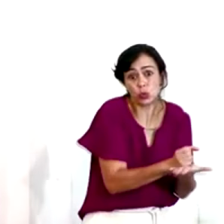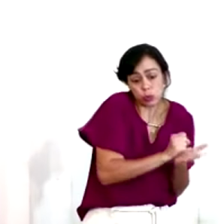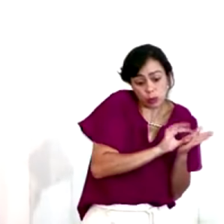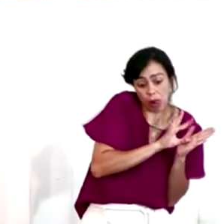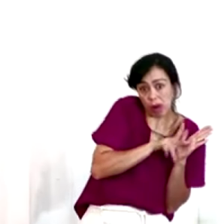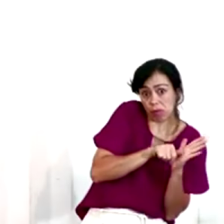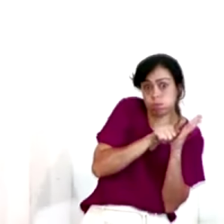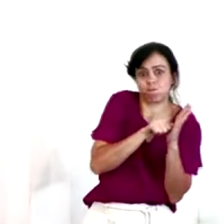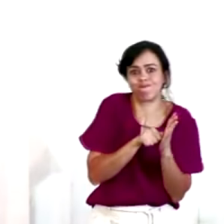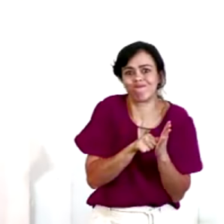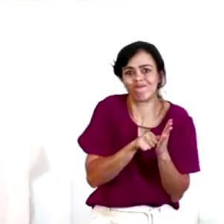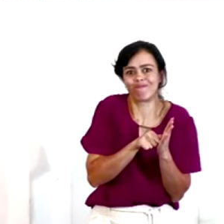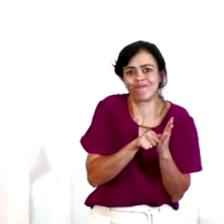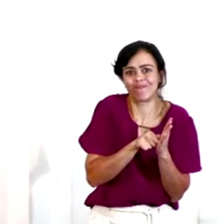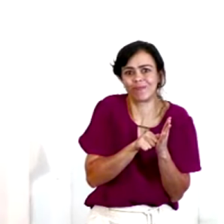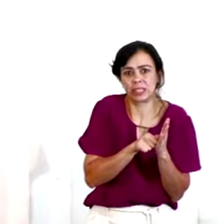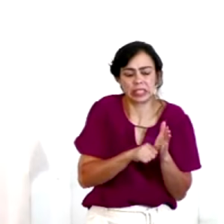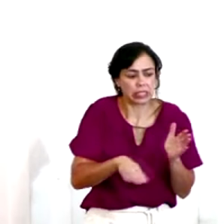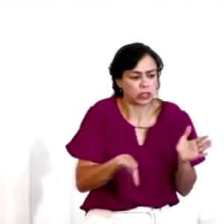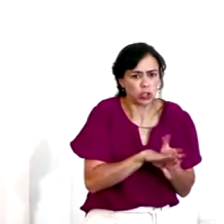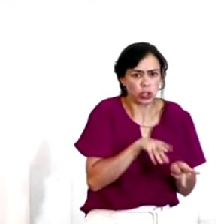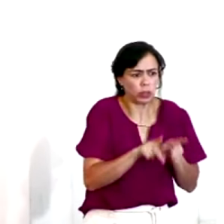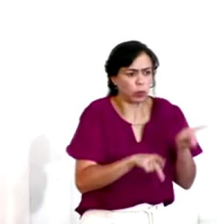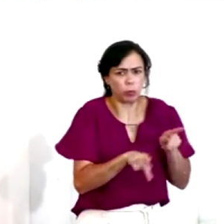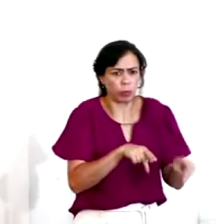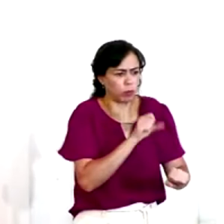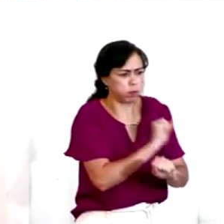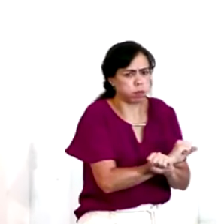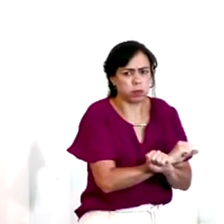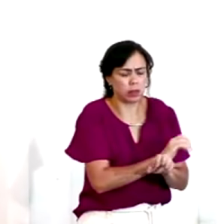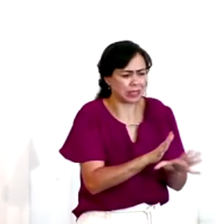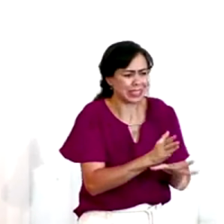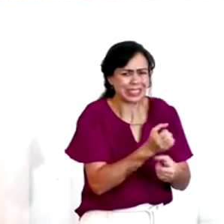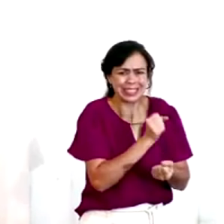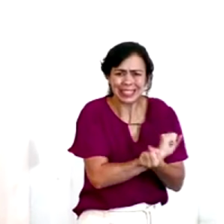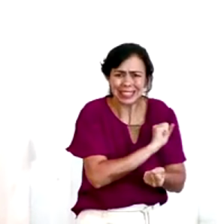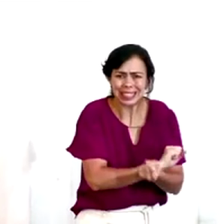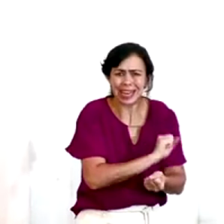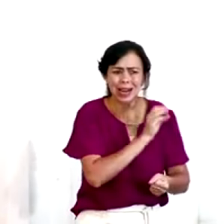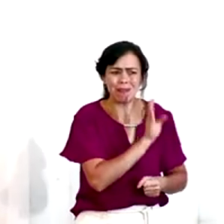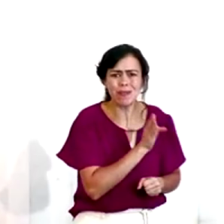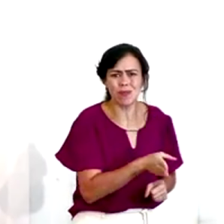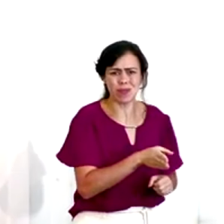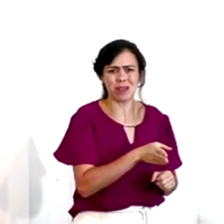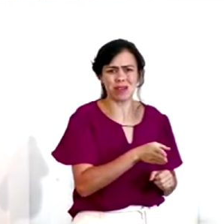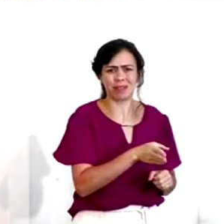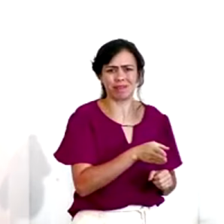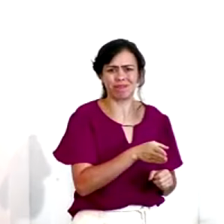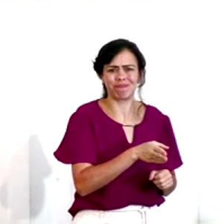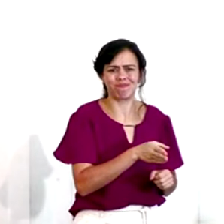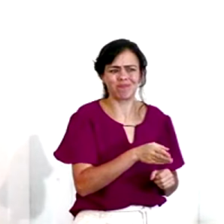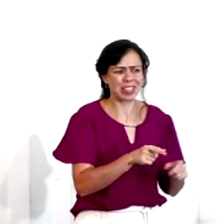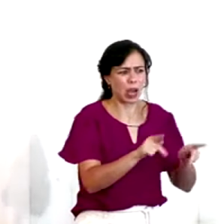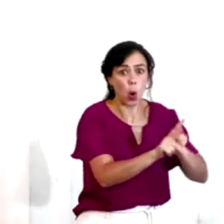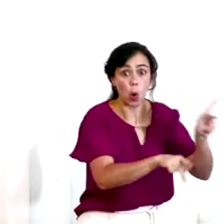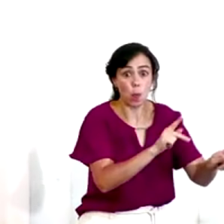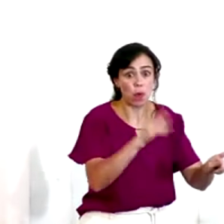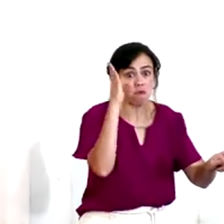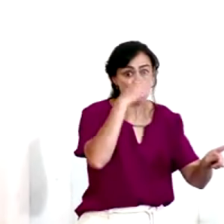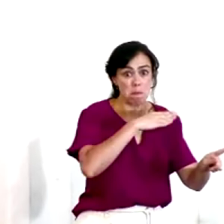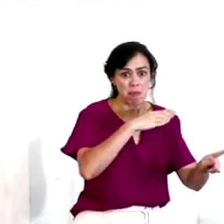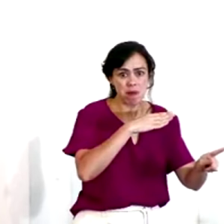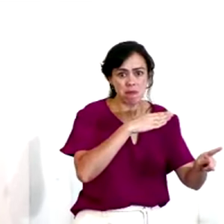E agora eles estão em terra estranha, escravizados por um povo cruel, especialista